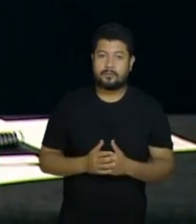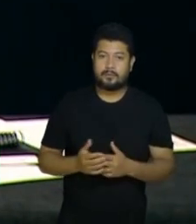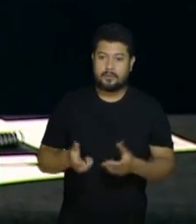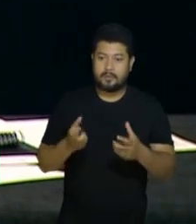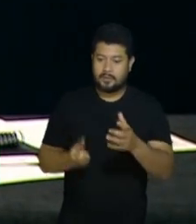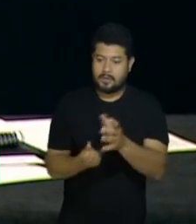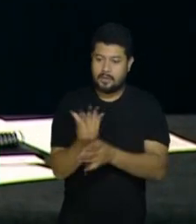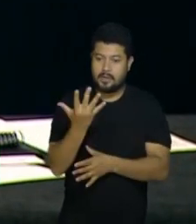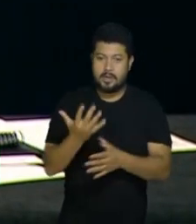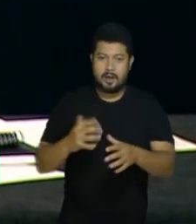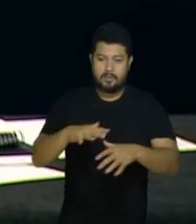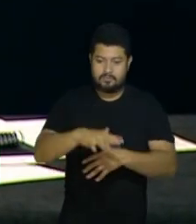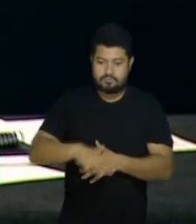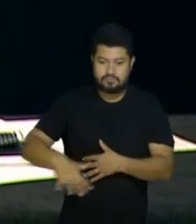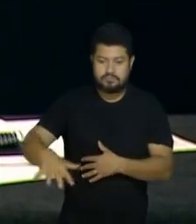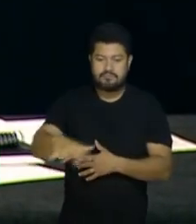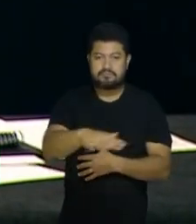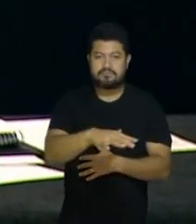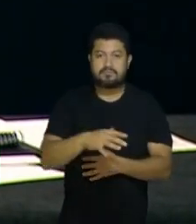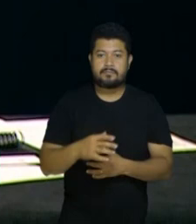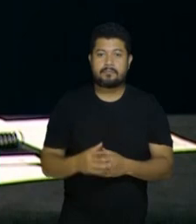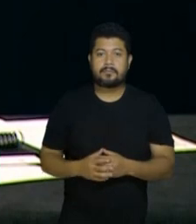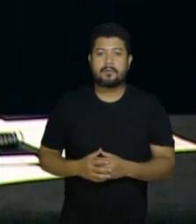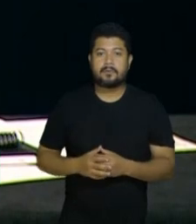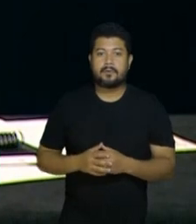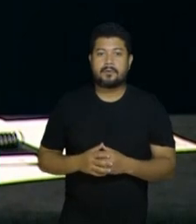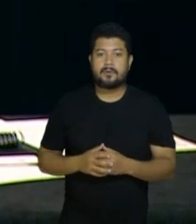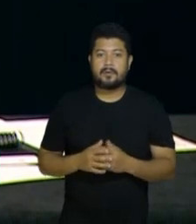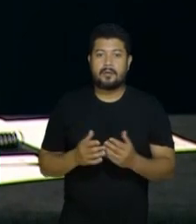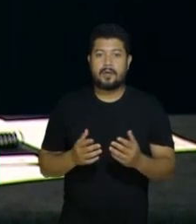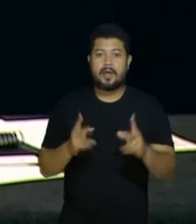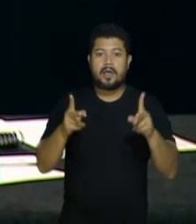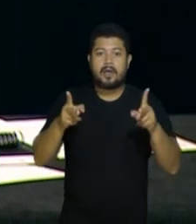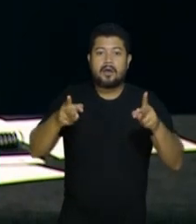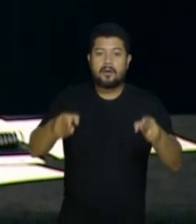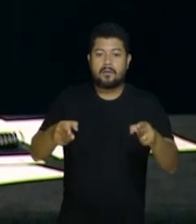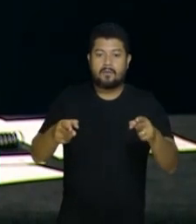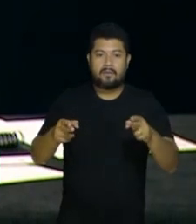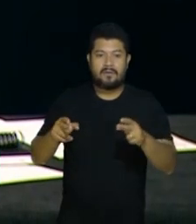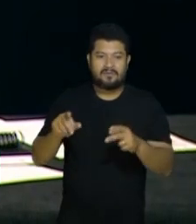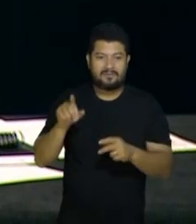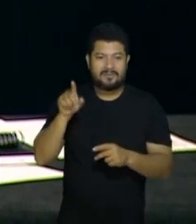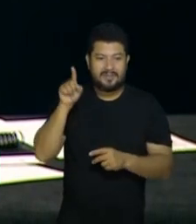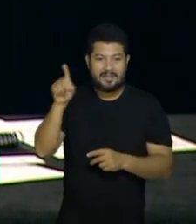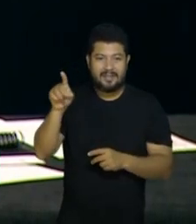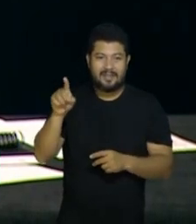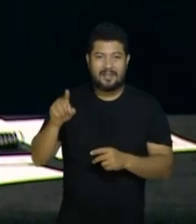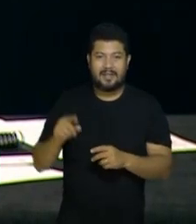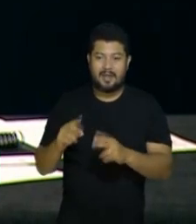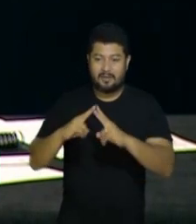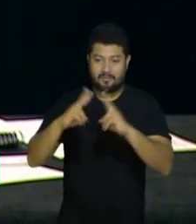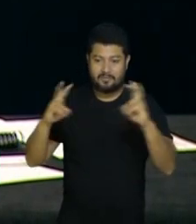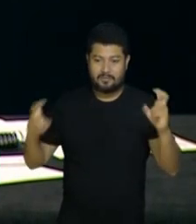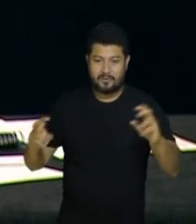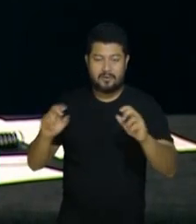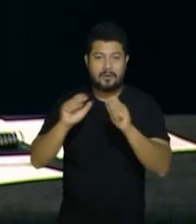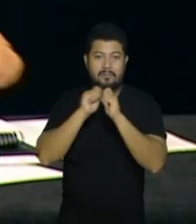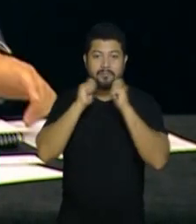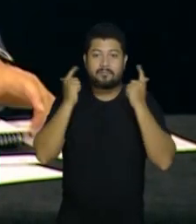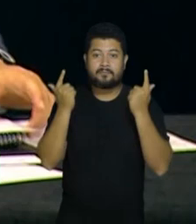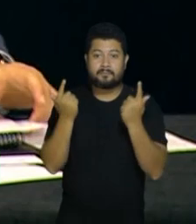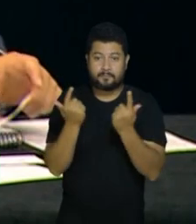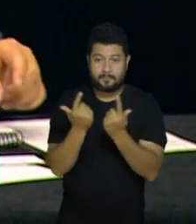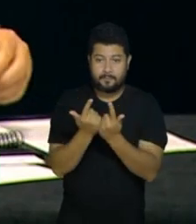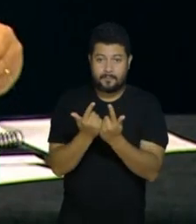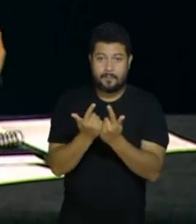ambiente basicamente idêntico àquilo que nós temos na Assembleia Legislativa lá em Florianópolis. Porém, lá,